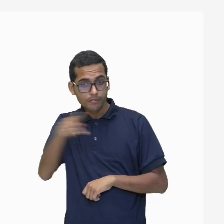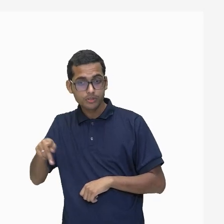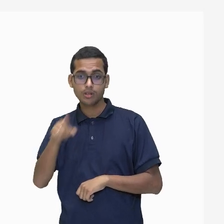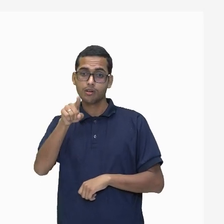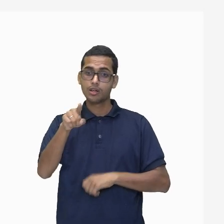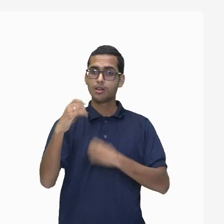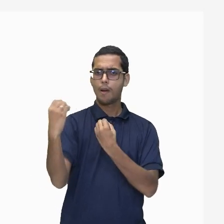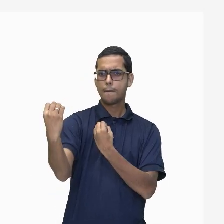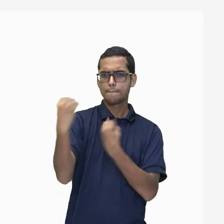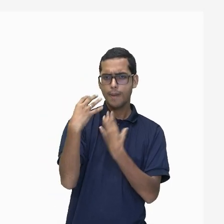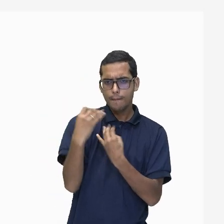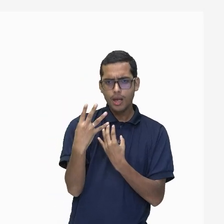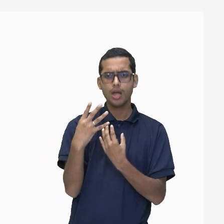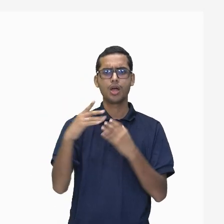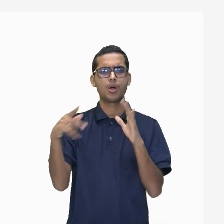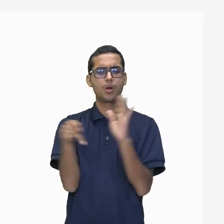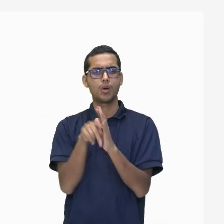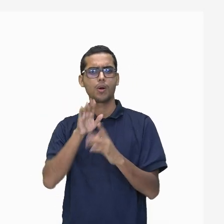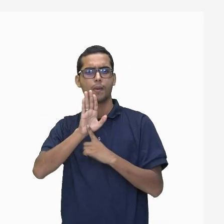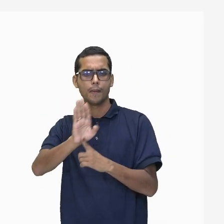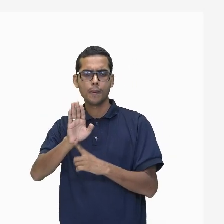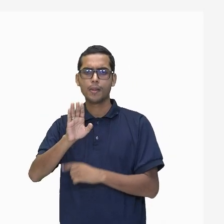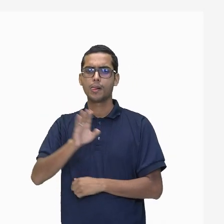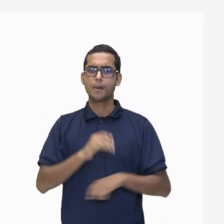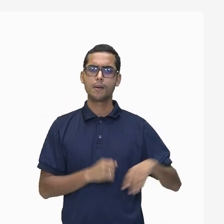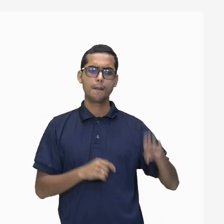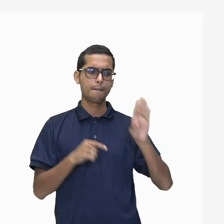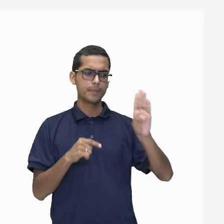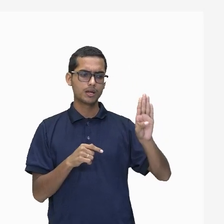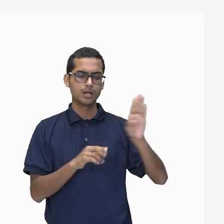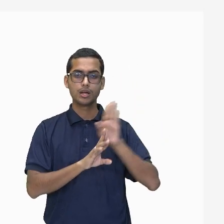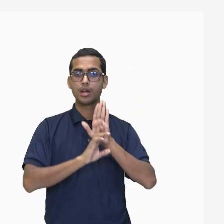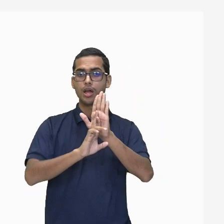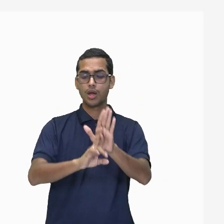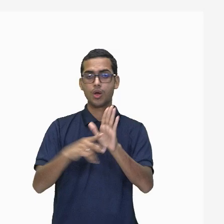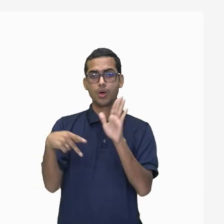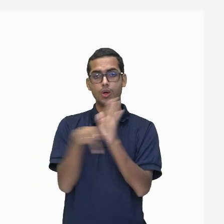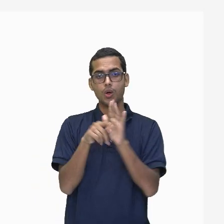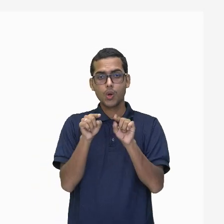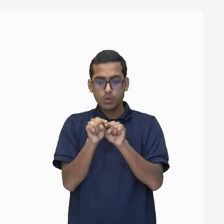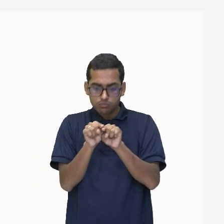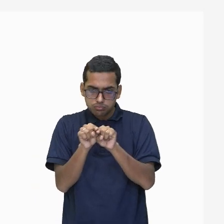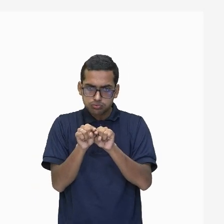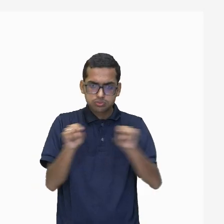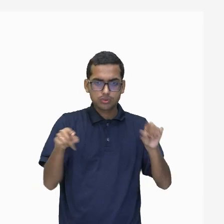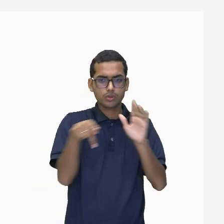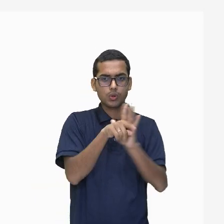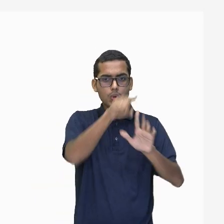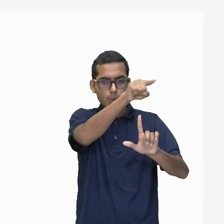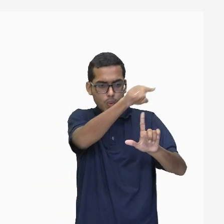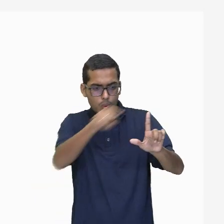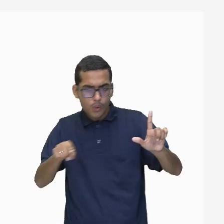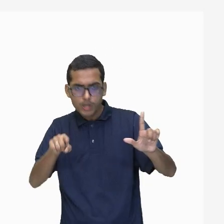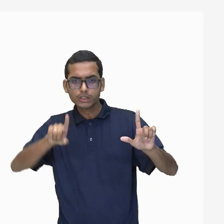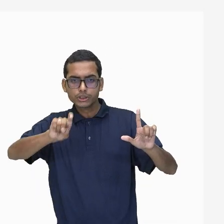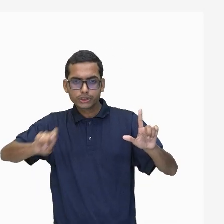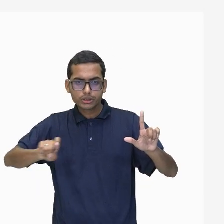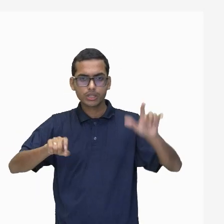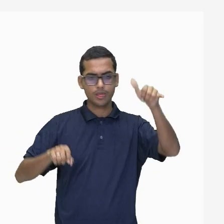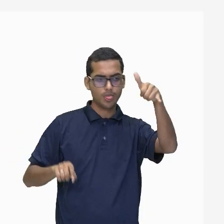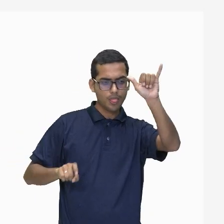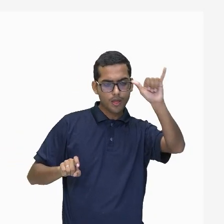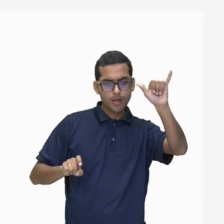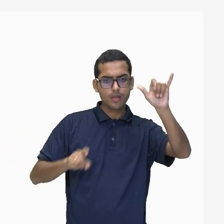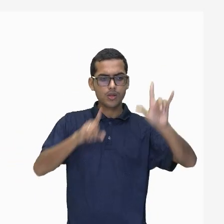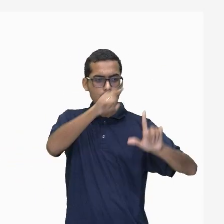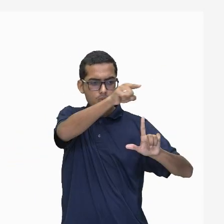que o coeficiente B é onde a reta vai intersectar o eixo de Y, certo? Então, olha